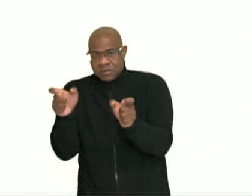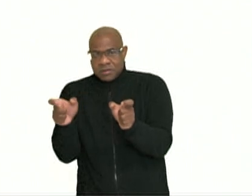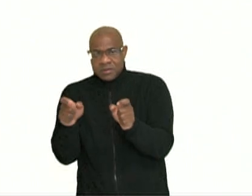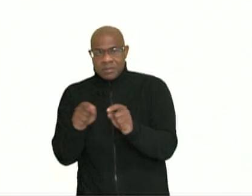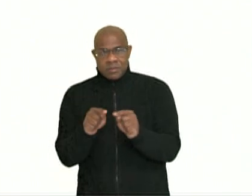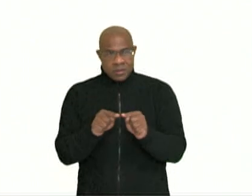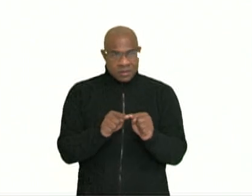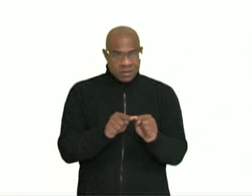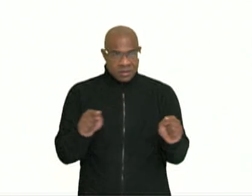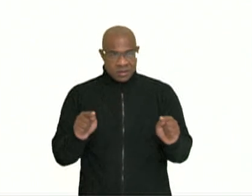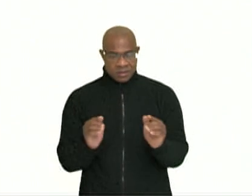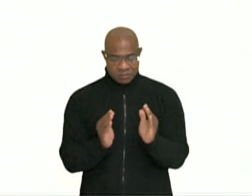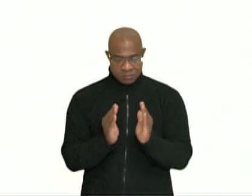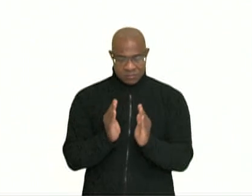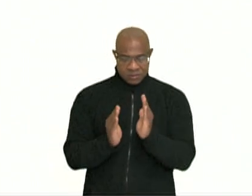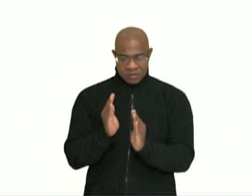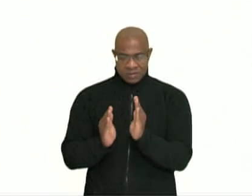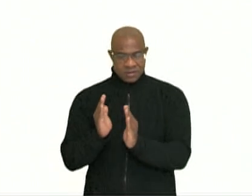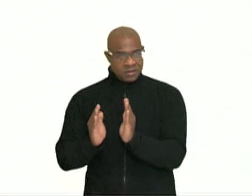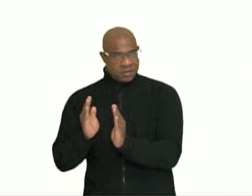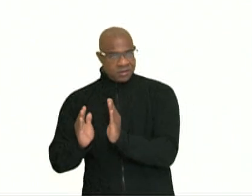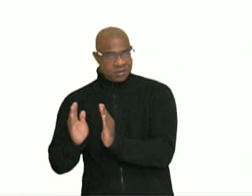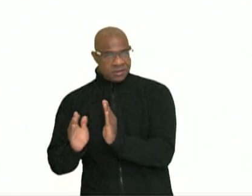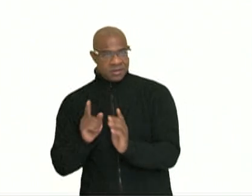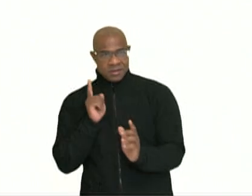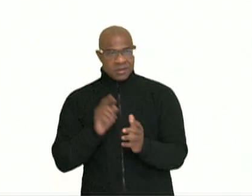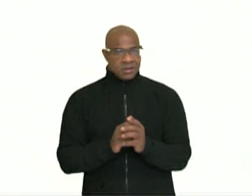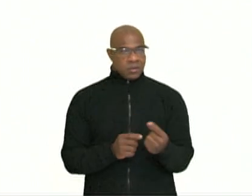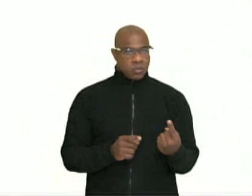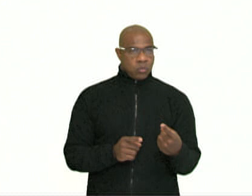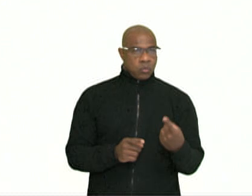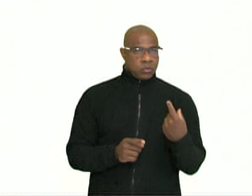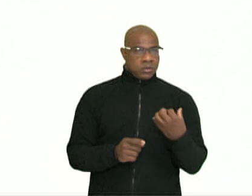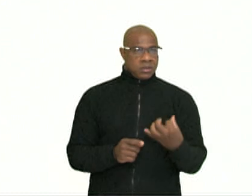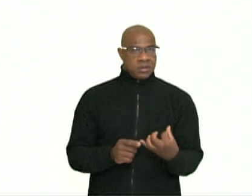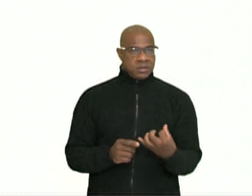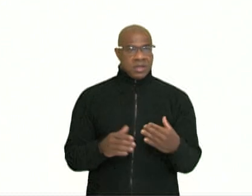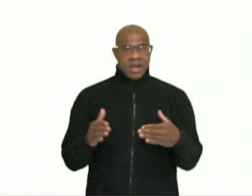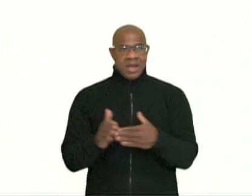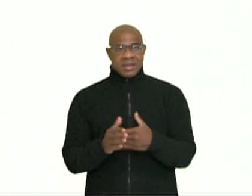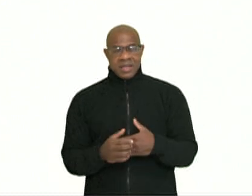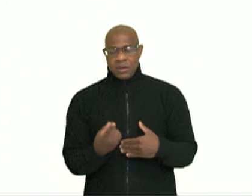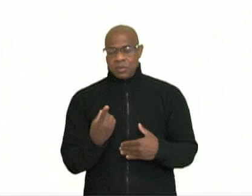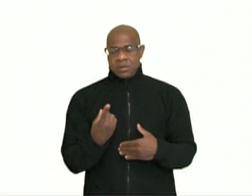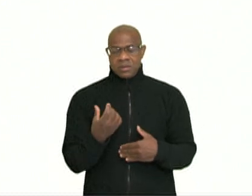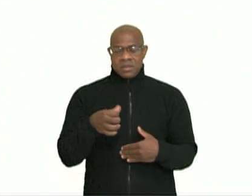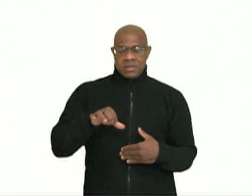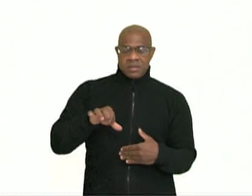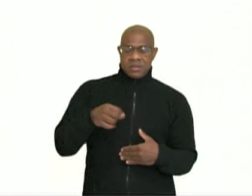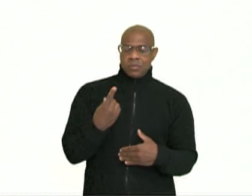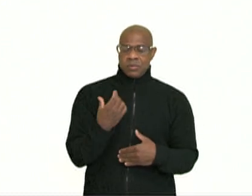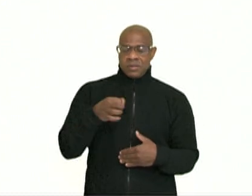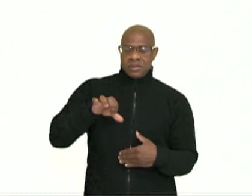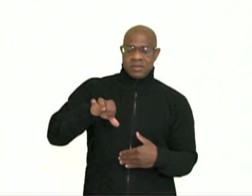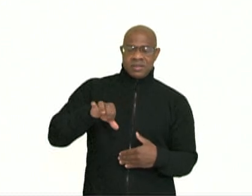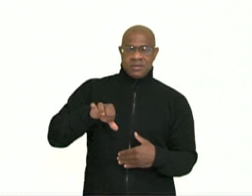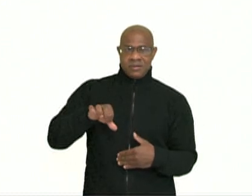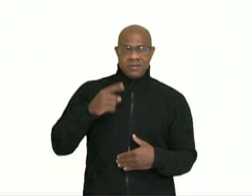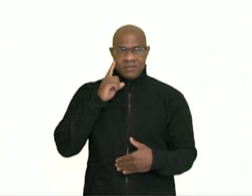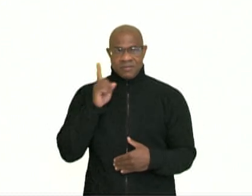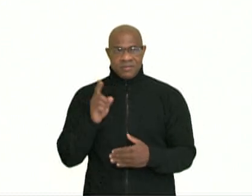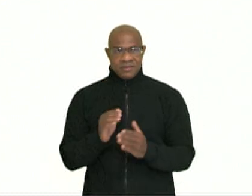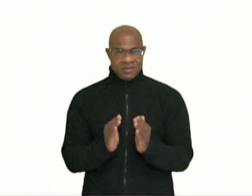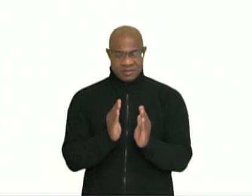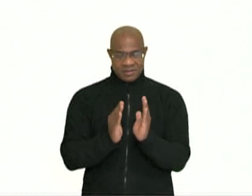ó, é um intervalo, lembra da altura? Que era o intervalo, ó, vai de 1,65 a 1,69. Então, por ser um intervalo, ele fica essa